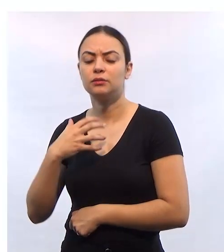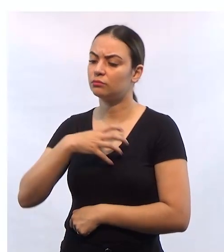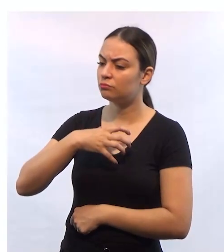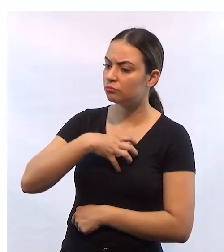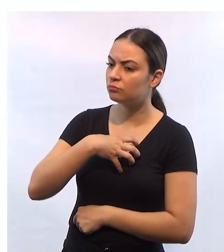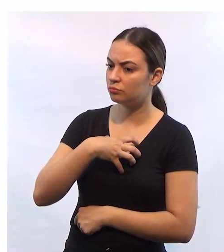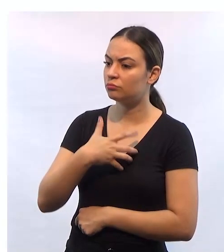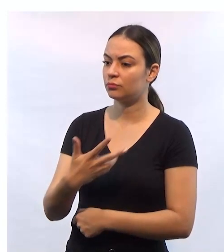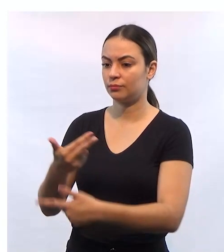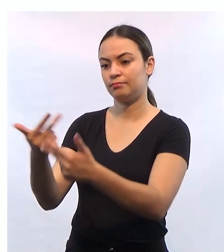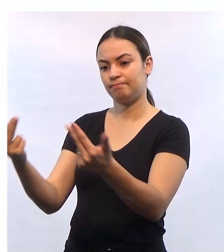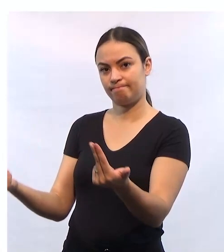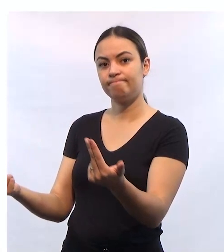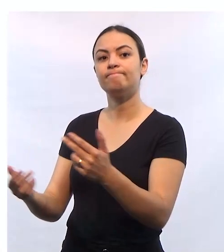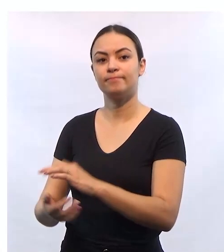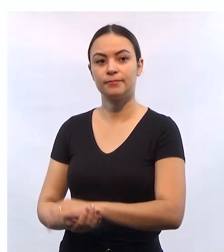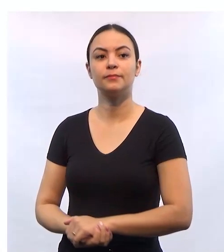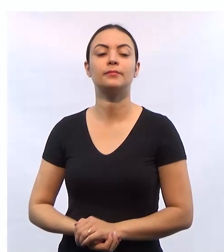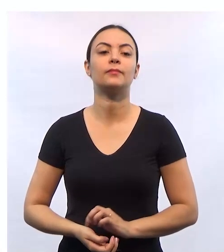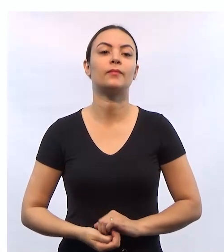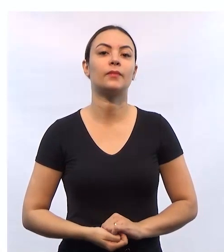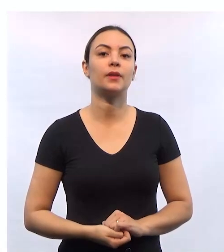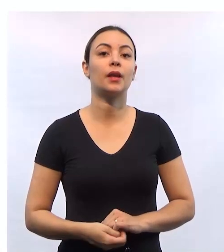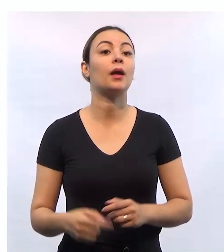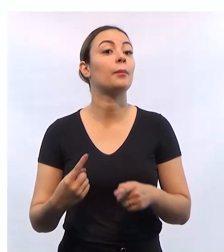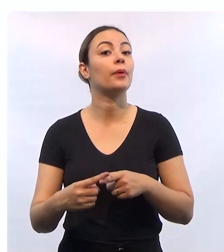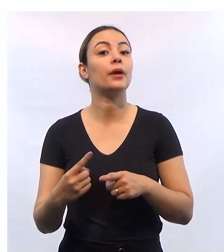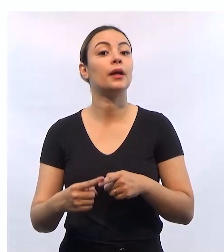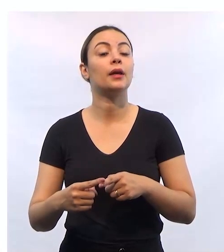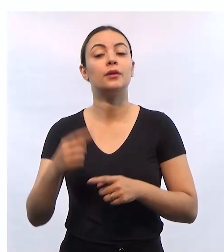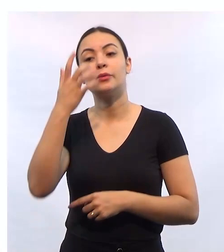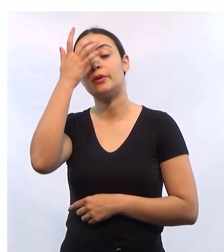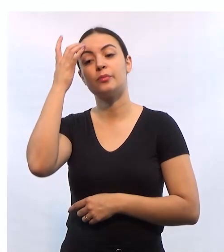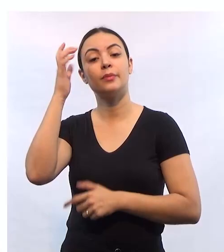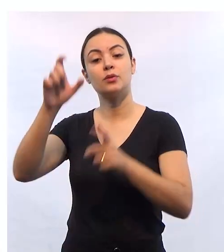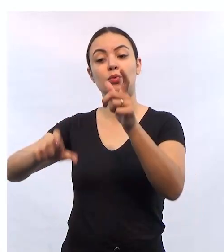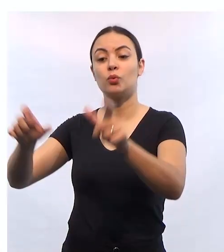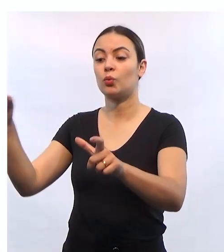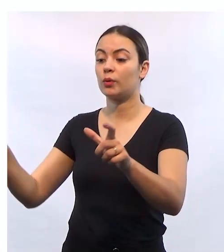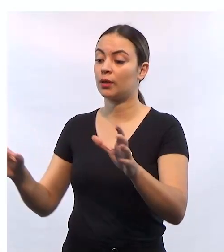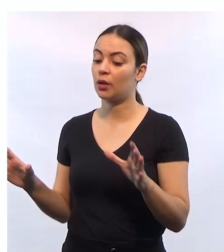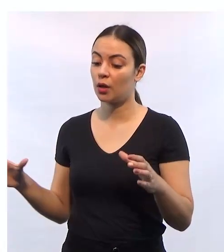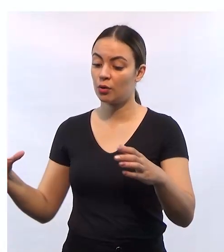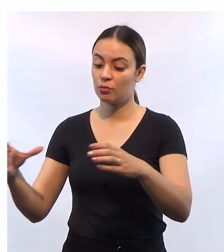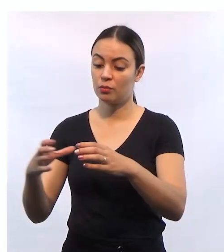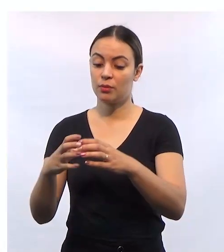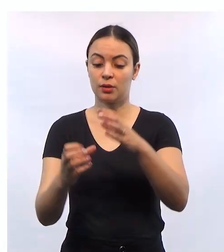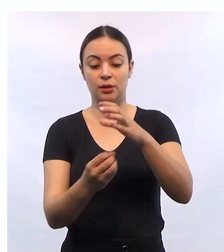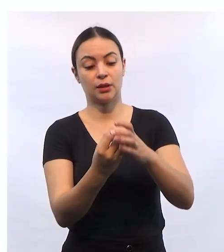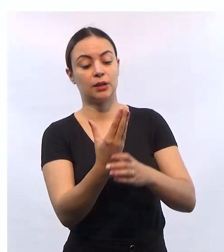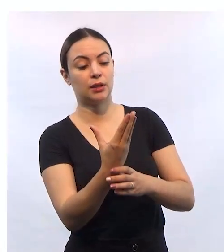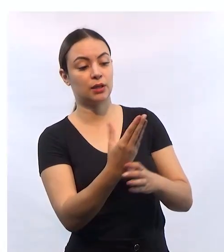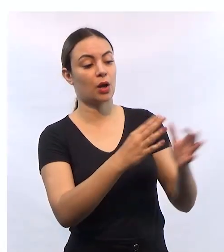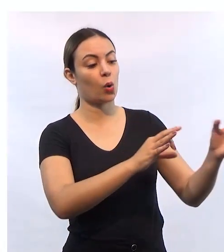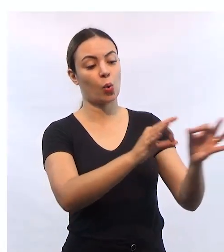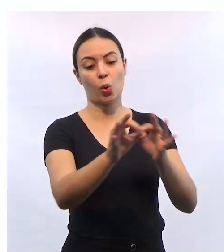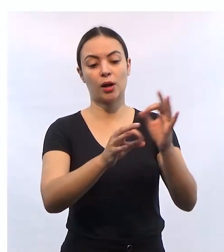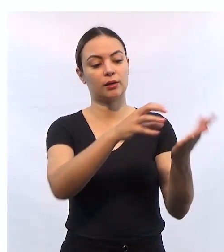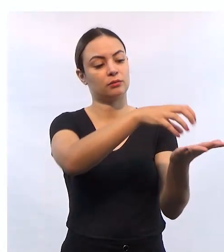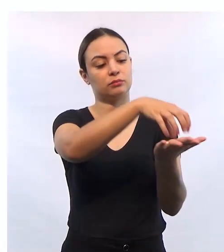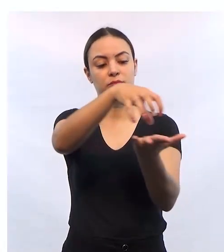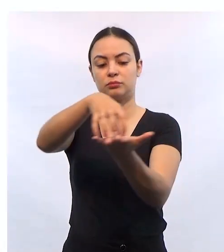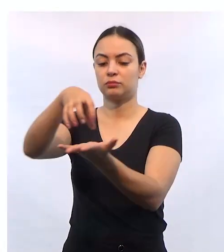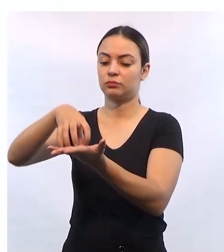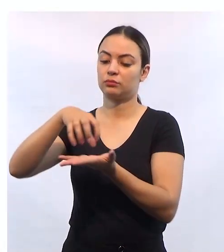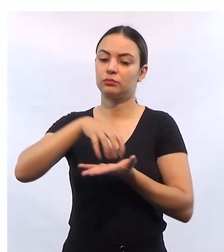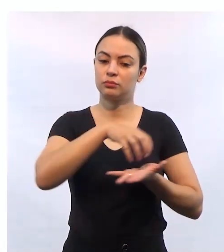aqui, ó. Olha lá, são as pessoas que formam as organizações. Lembra lá do início? 2 ou mais. E é por